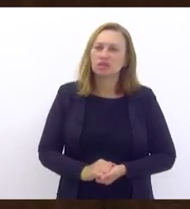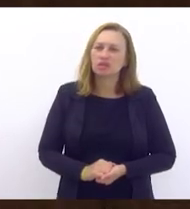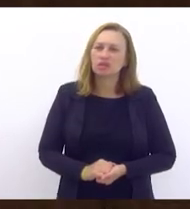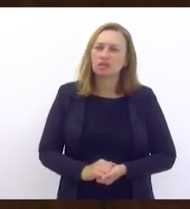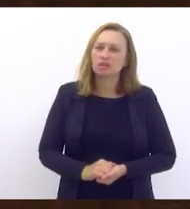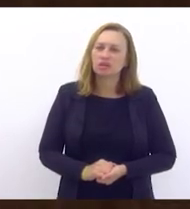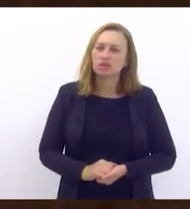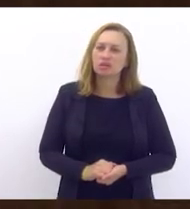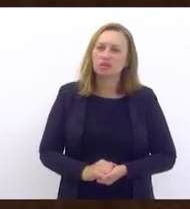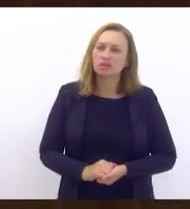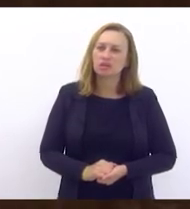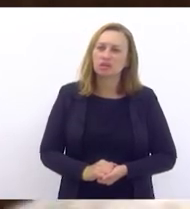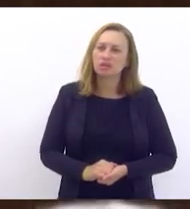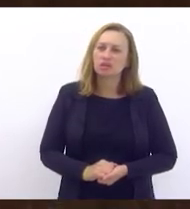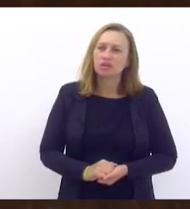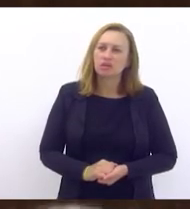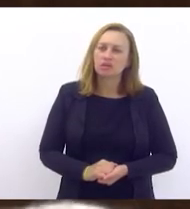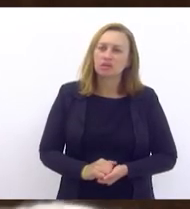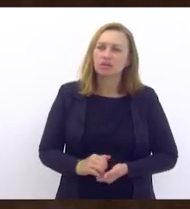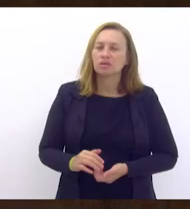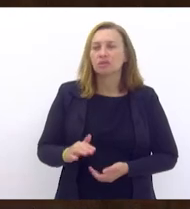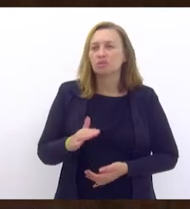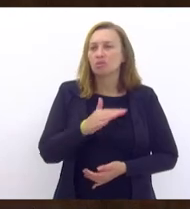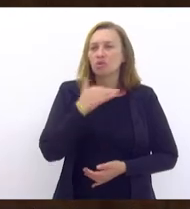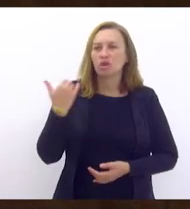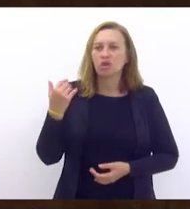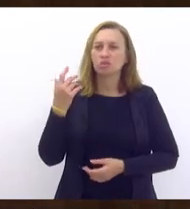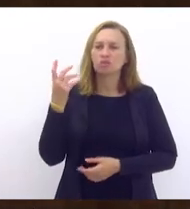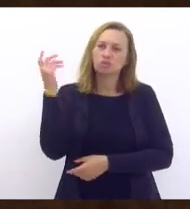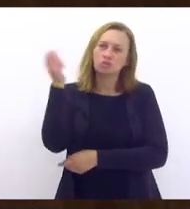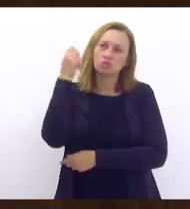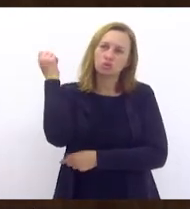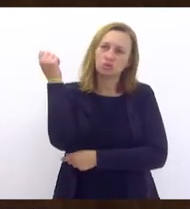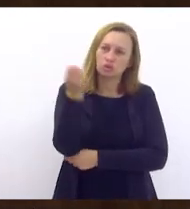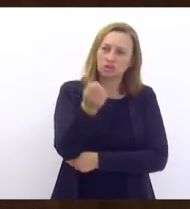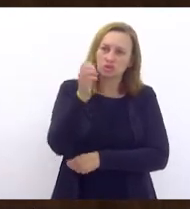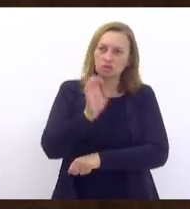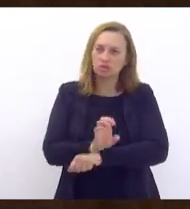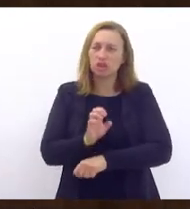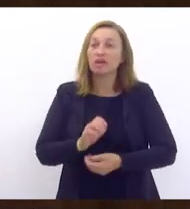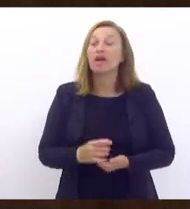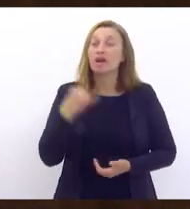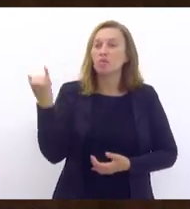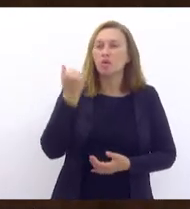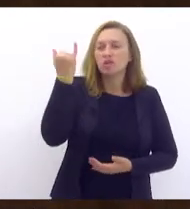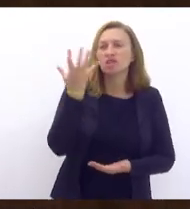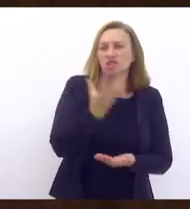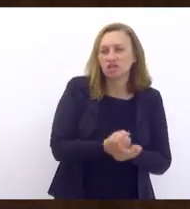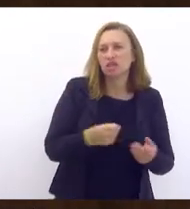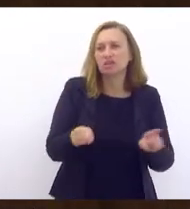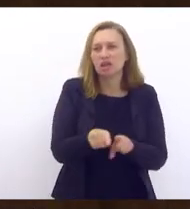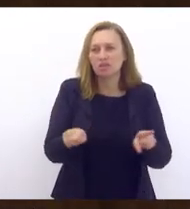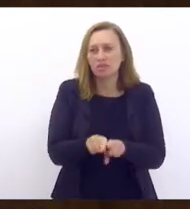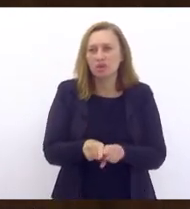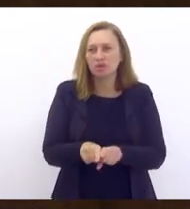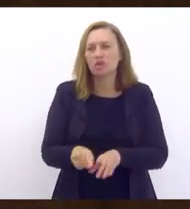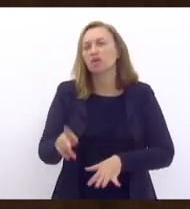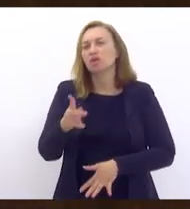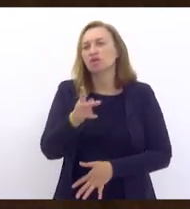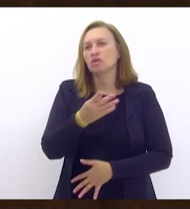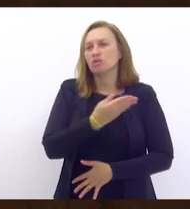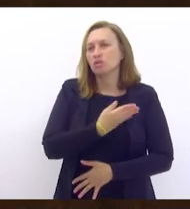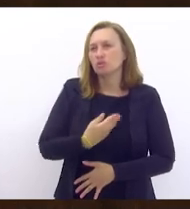da catástrofe que aconteceu lá no Rio Grande do Sul. Muito importante a gente registrar também que o governo do presidente